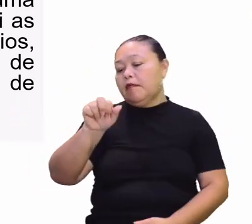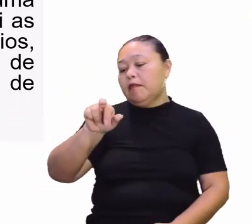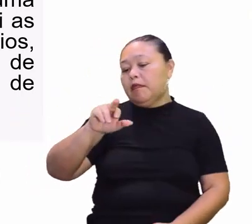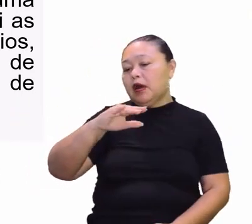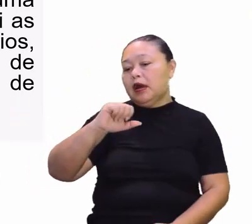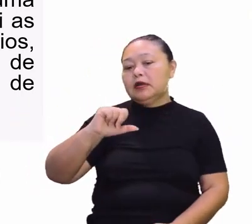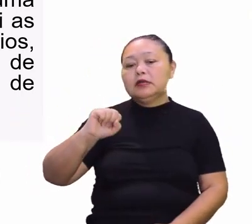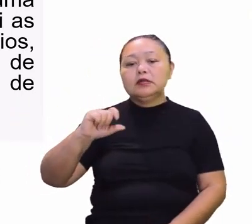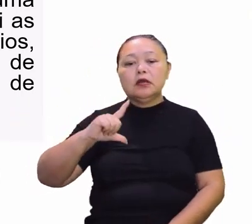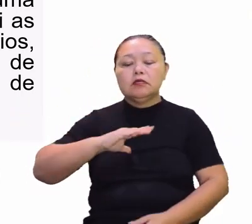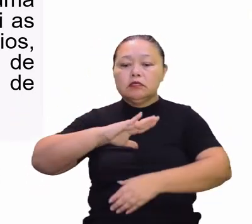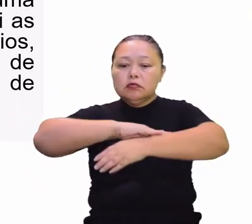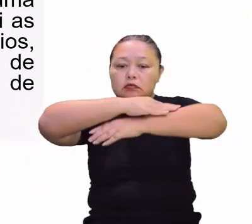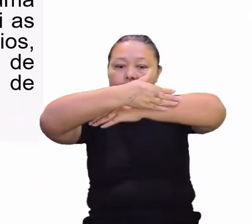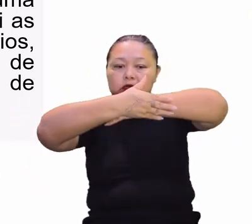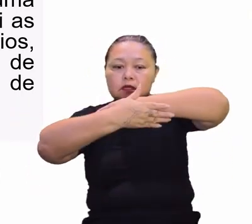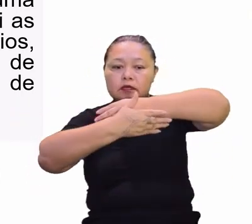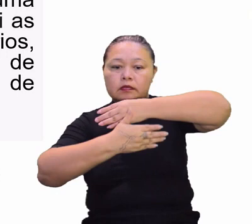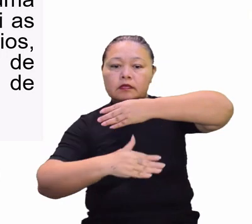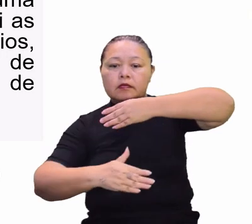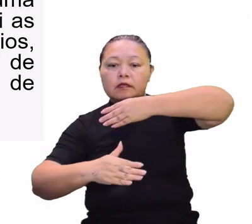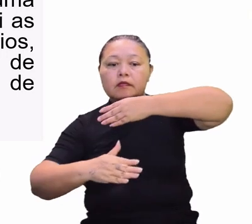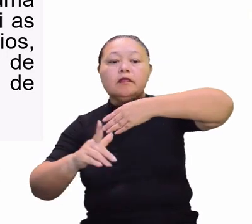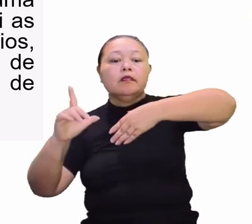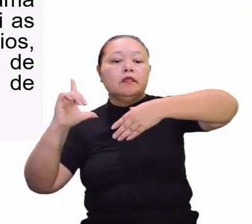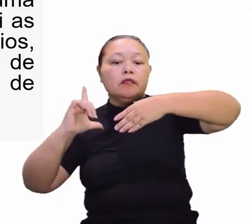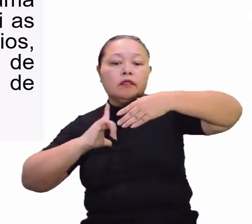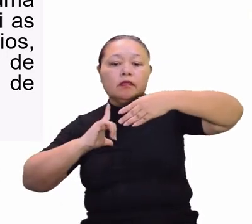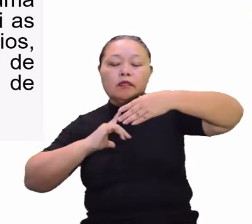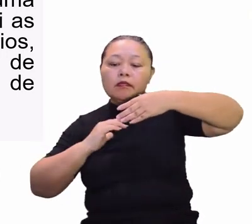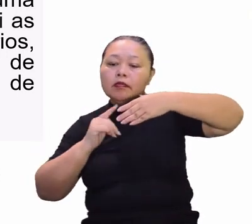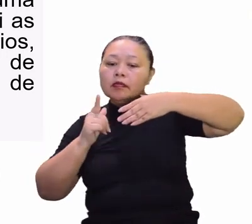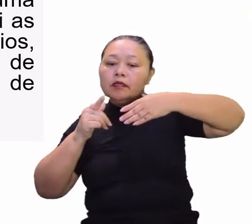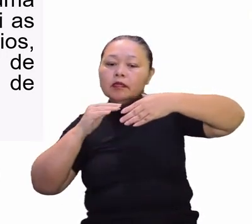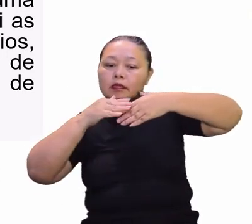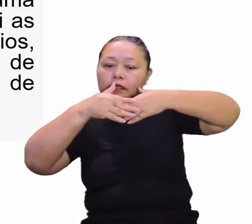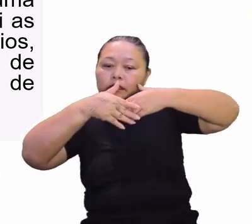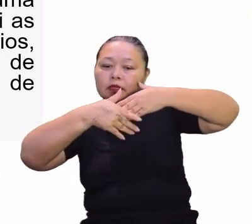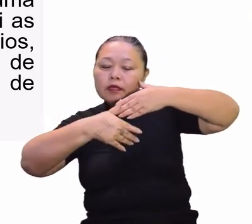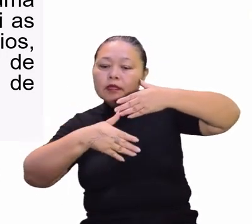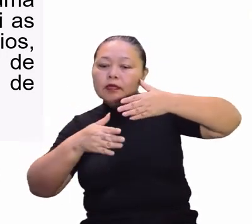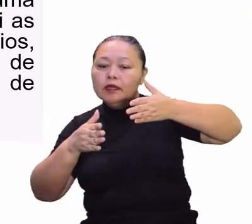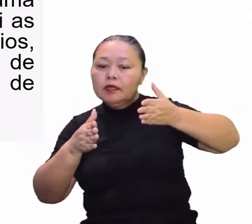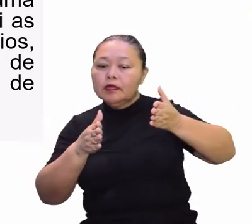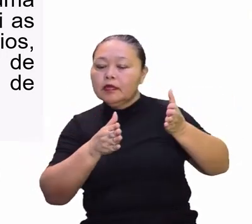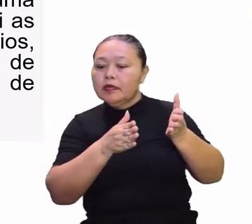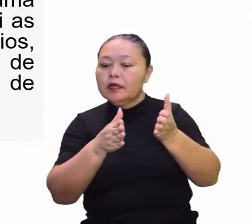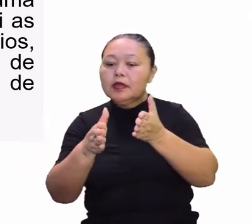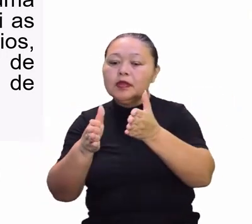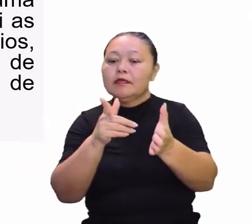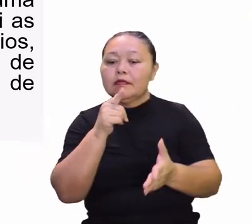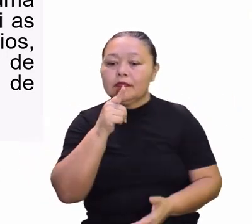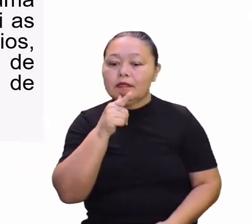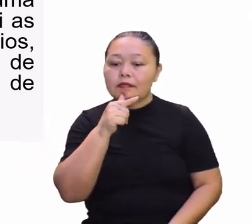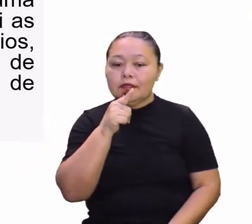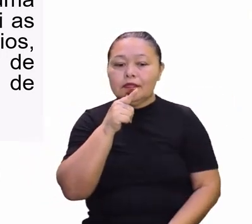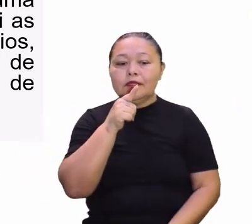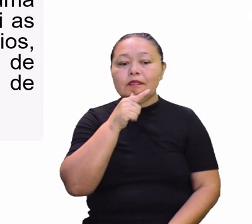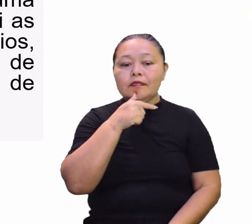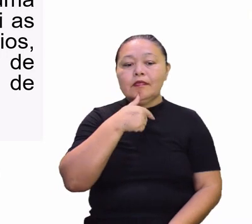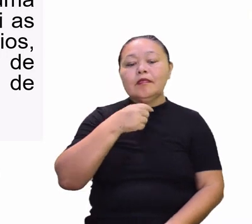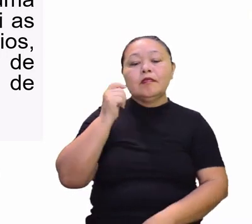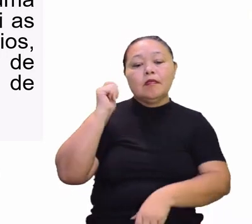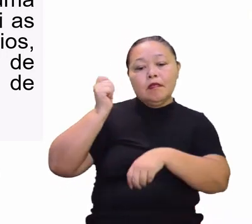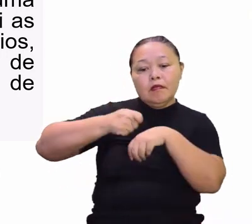regiões mais elevadas do estado, possui as nascentes de cabeceiras de importantes rios,